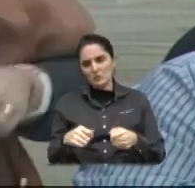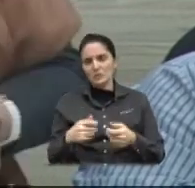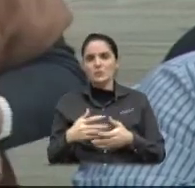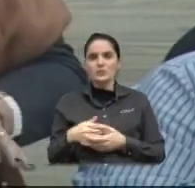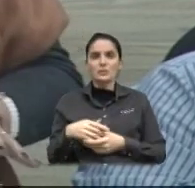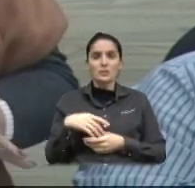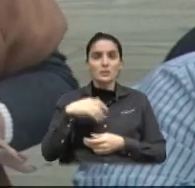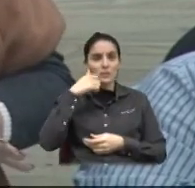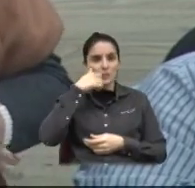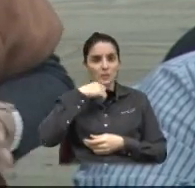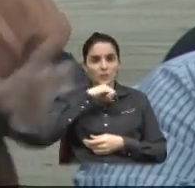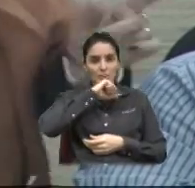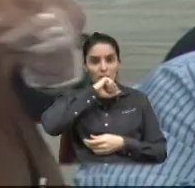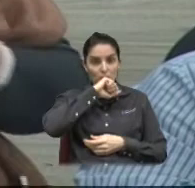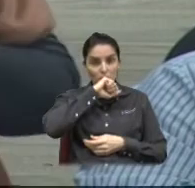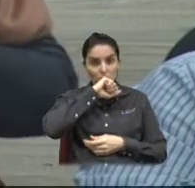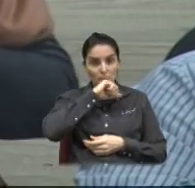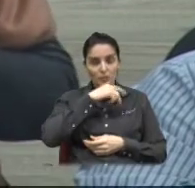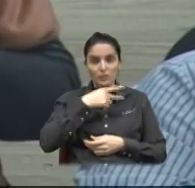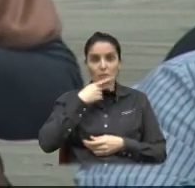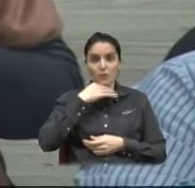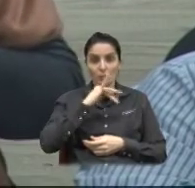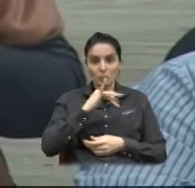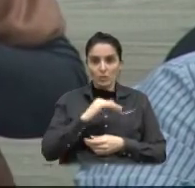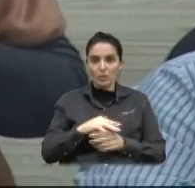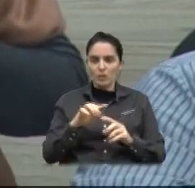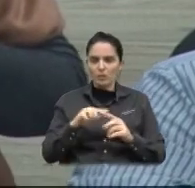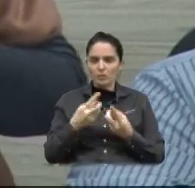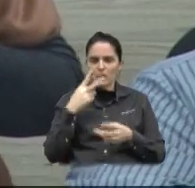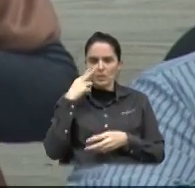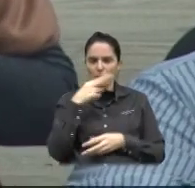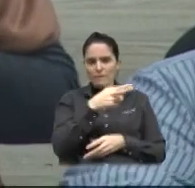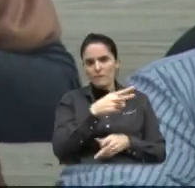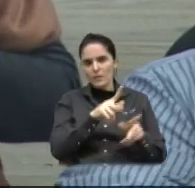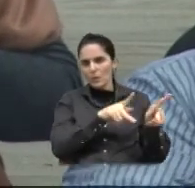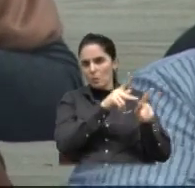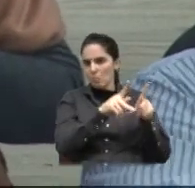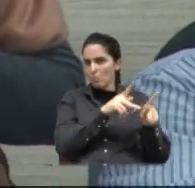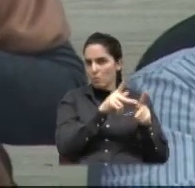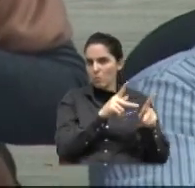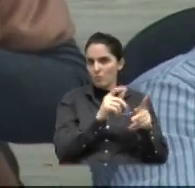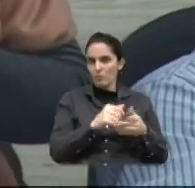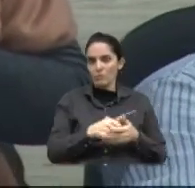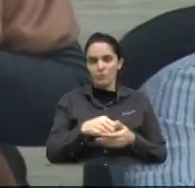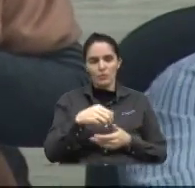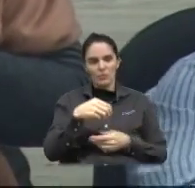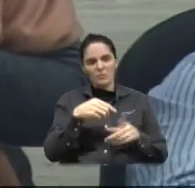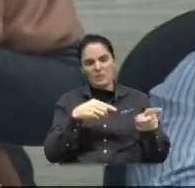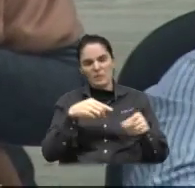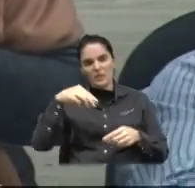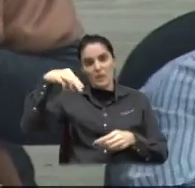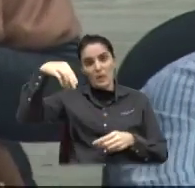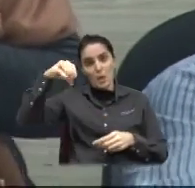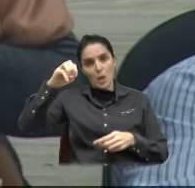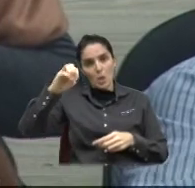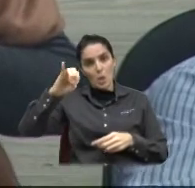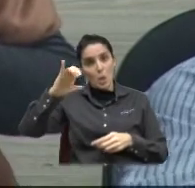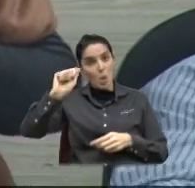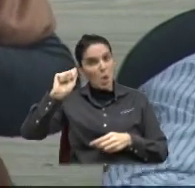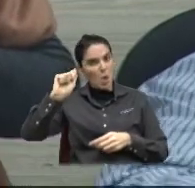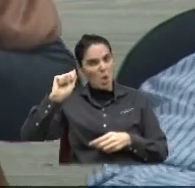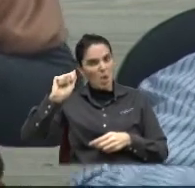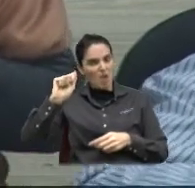quando bati na carne mas quando a gente vê na população em geral é é vagabundo é maconheiro é